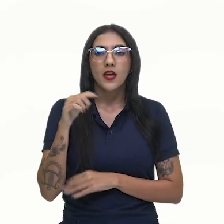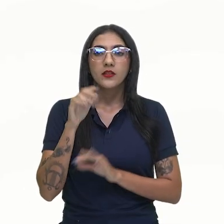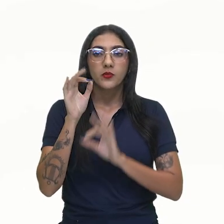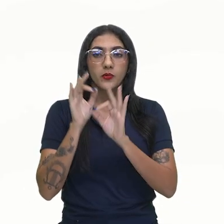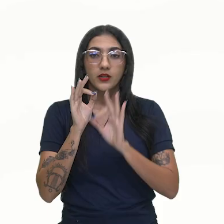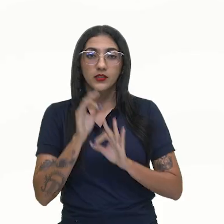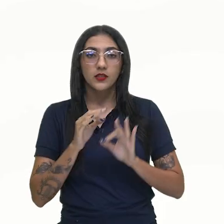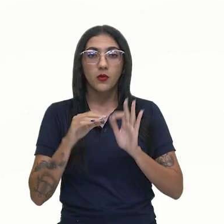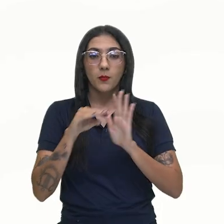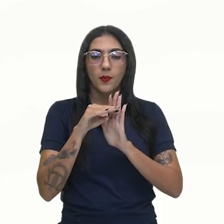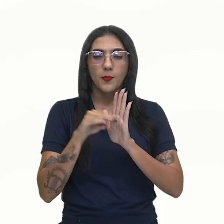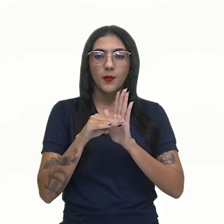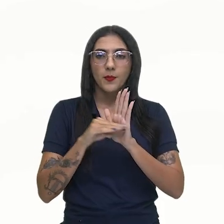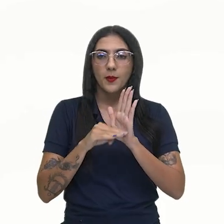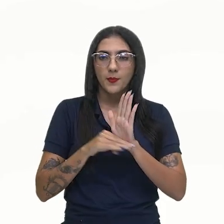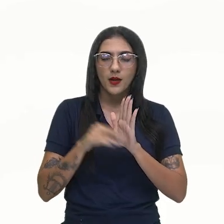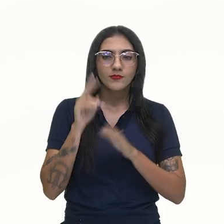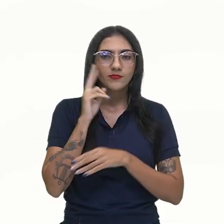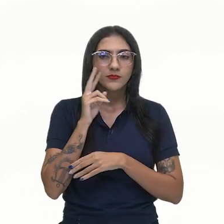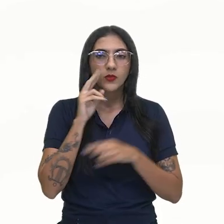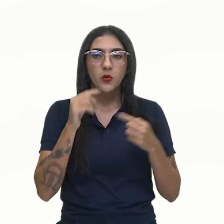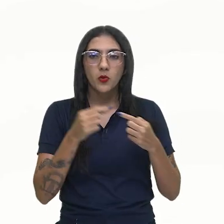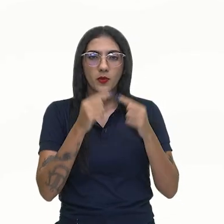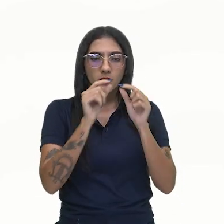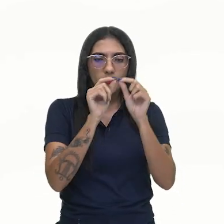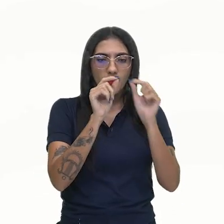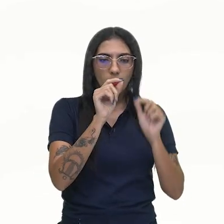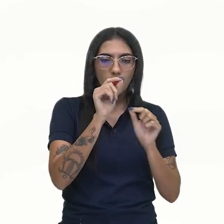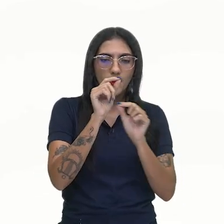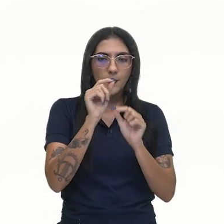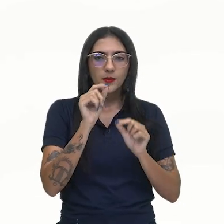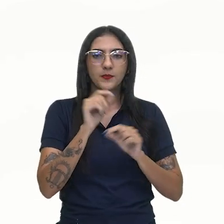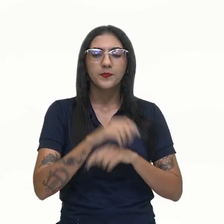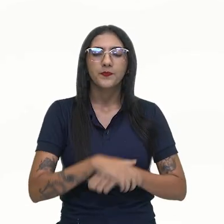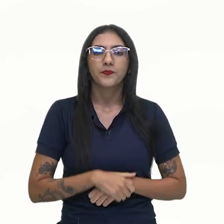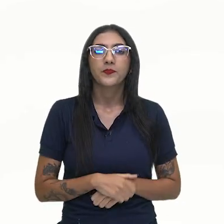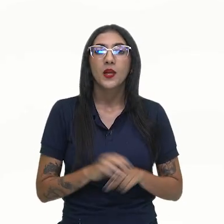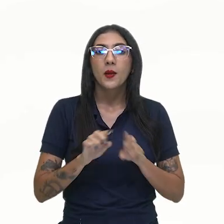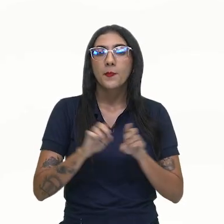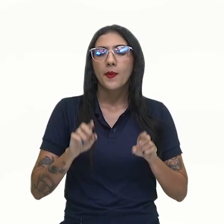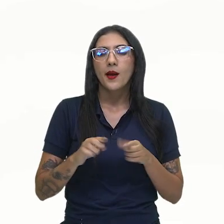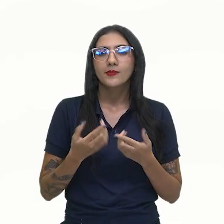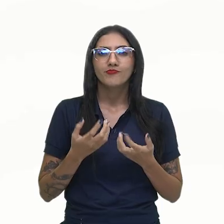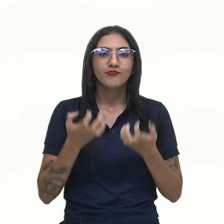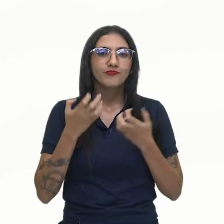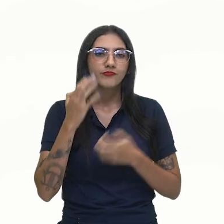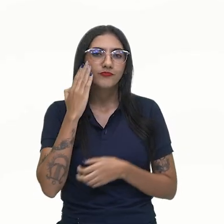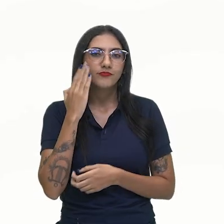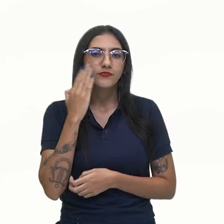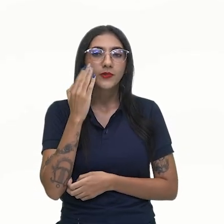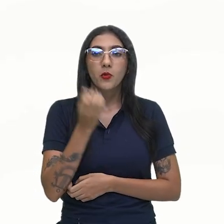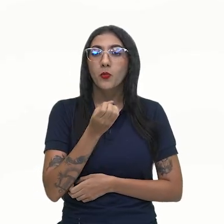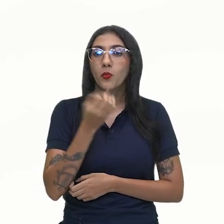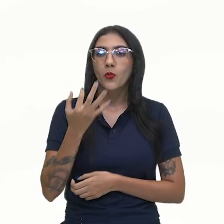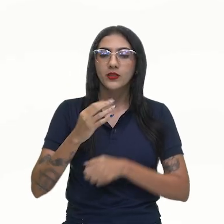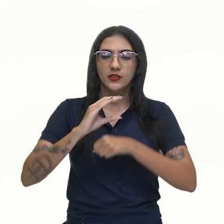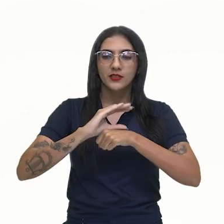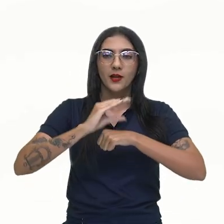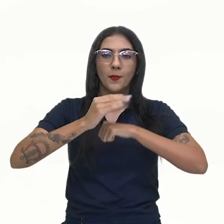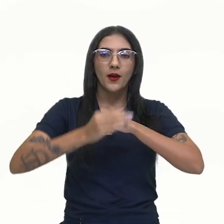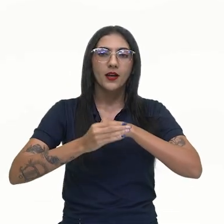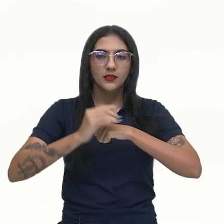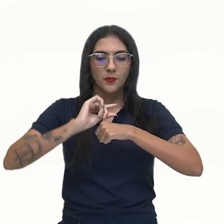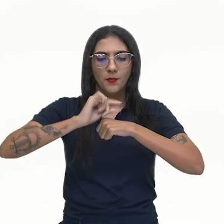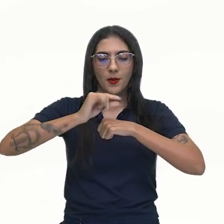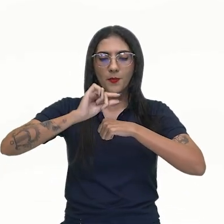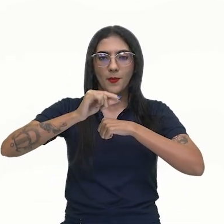por subnível, lá de acordo com o diagrama do Linus Pauling. Mas aí, se eu quero saber quantas camadas tem, o que a gente